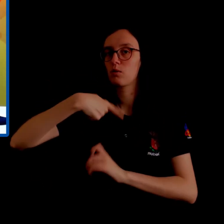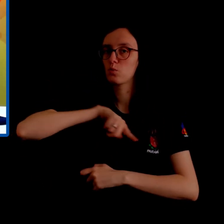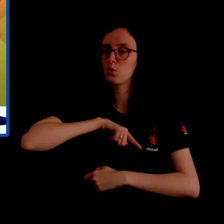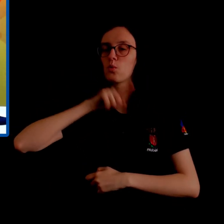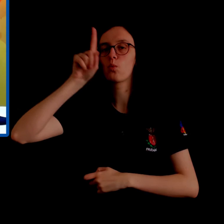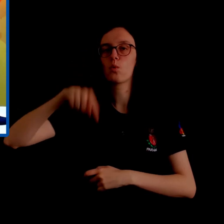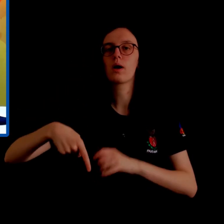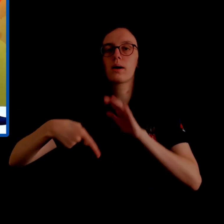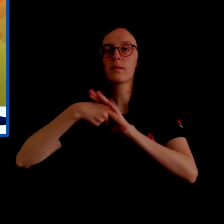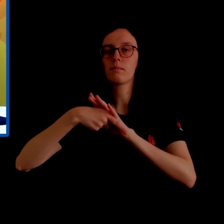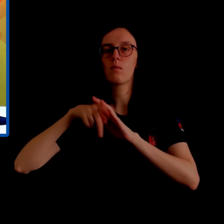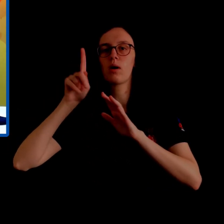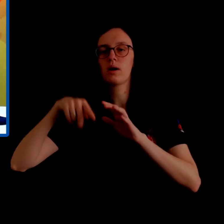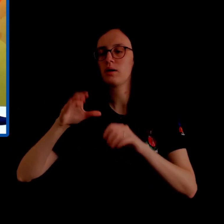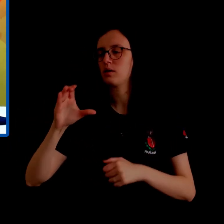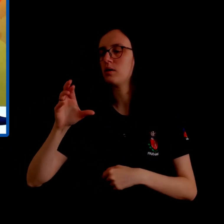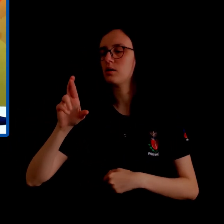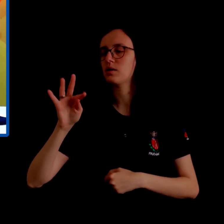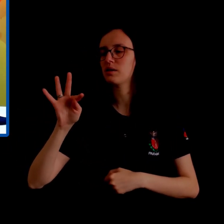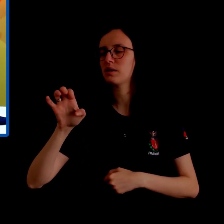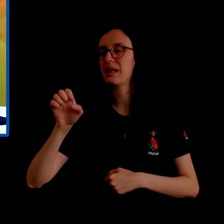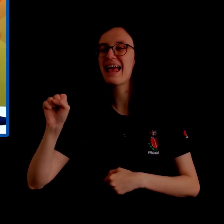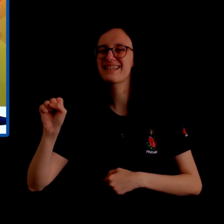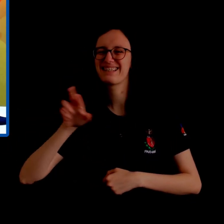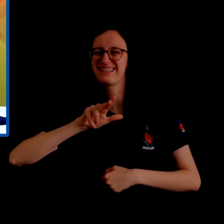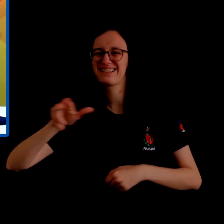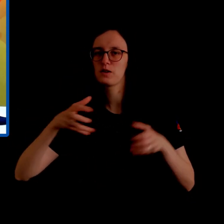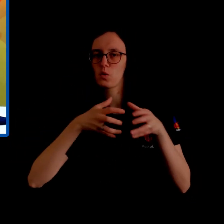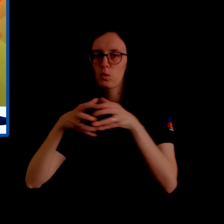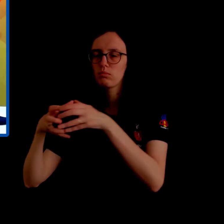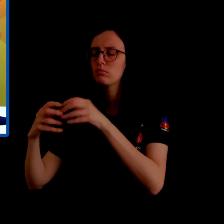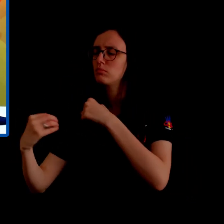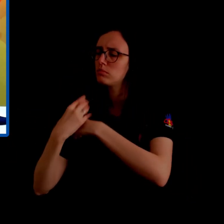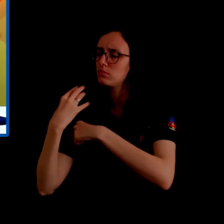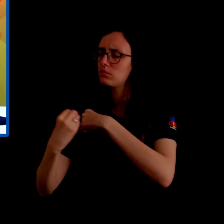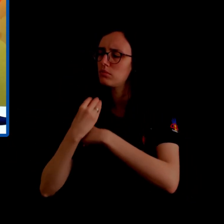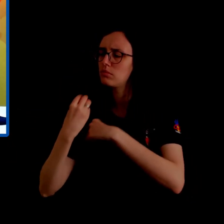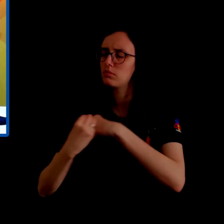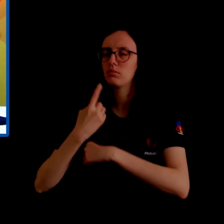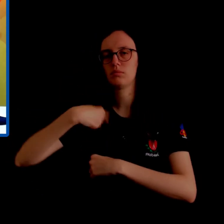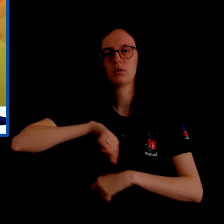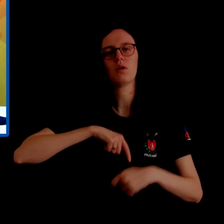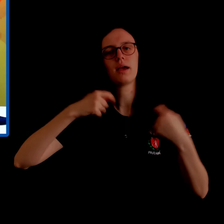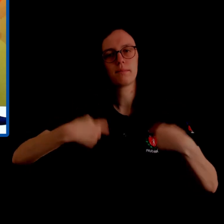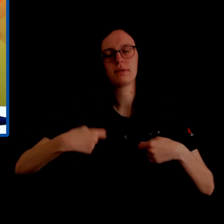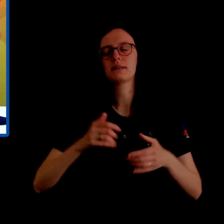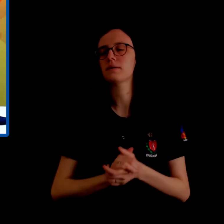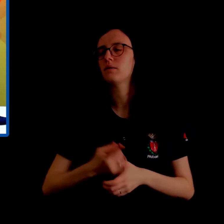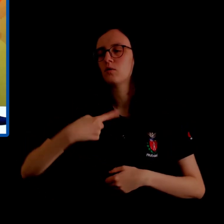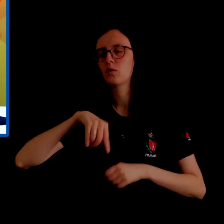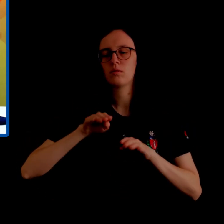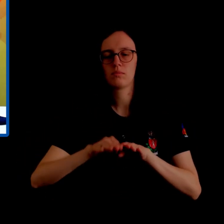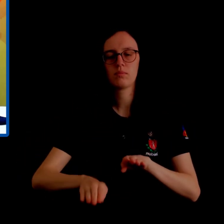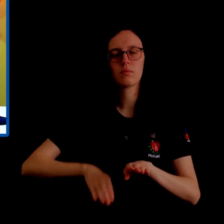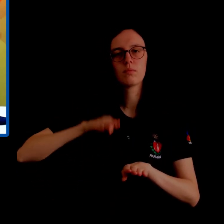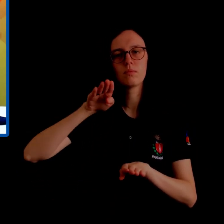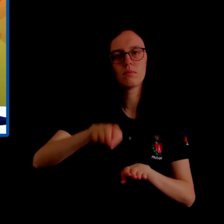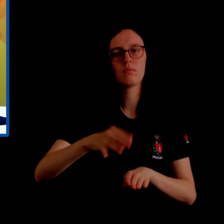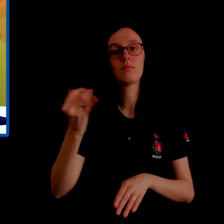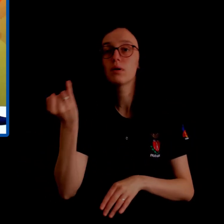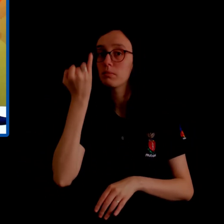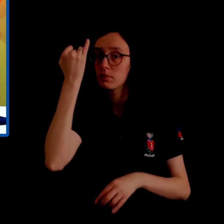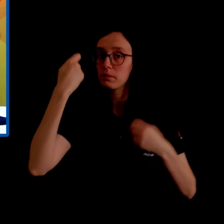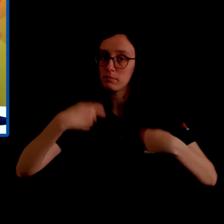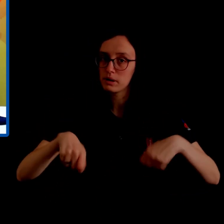das CRTS. Isso, exatamente. E aí a gente precisa dar um passo. Isso precisa estar